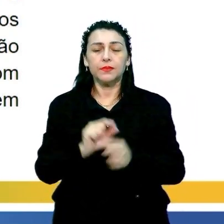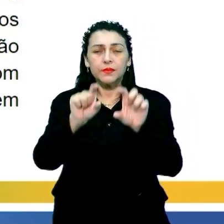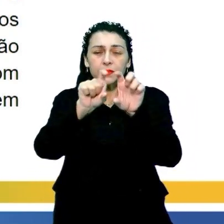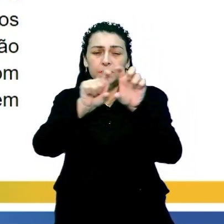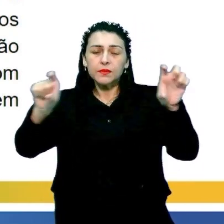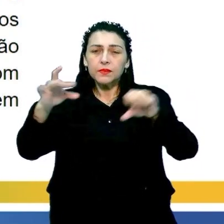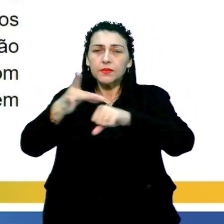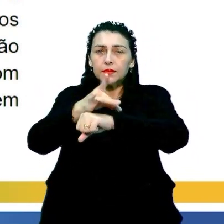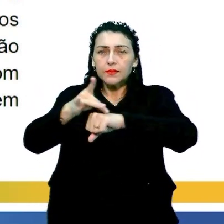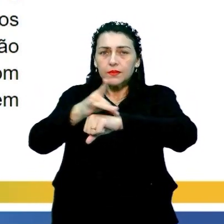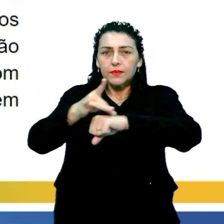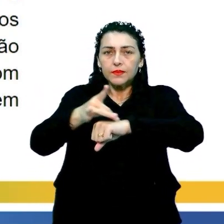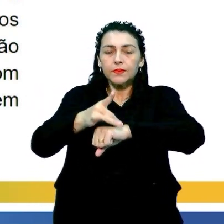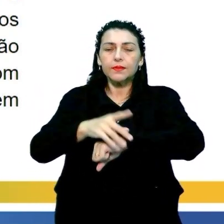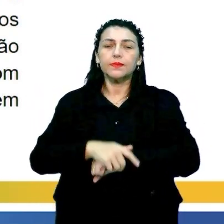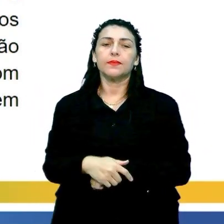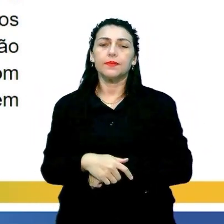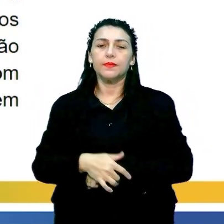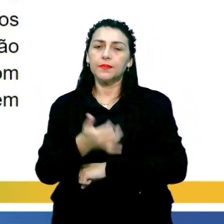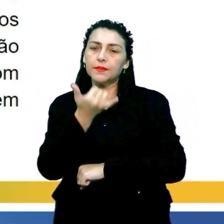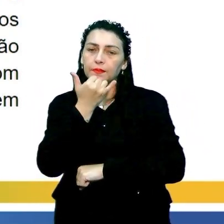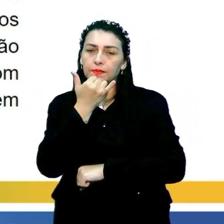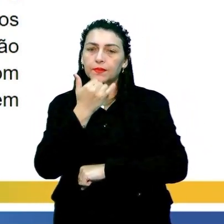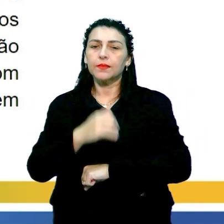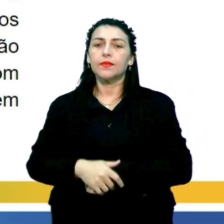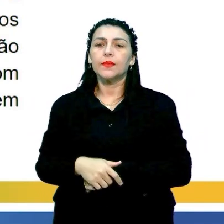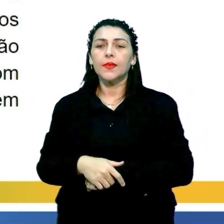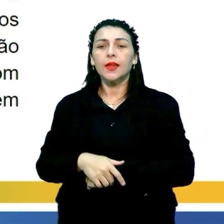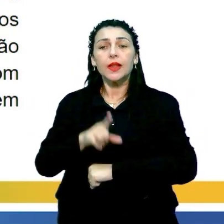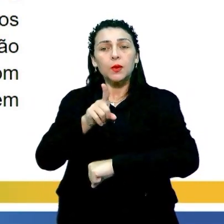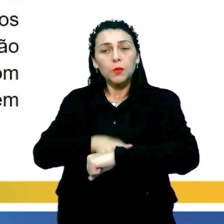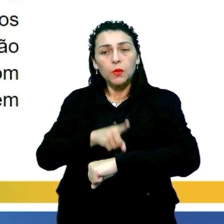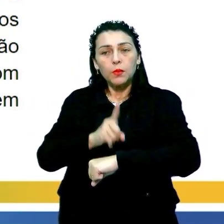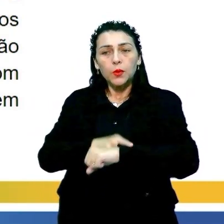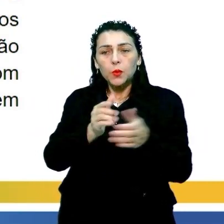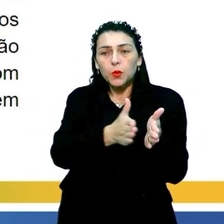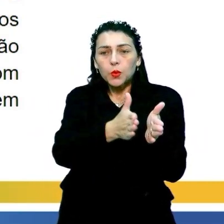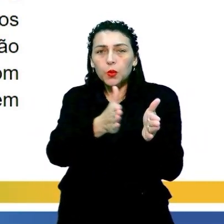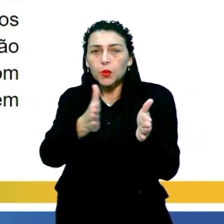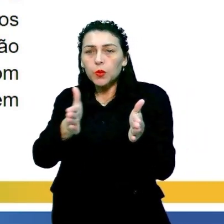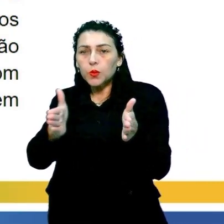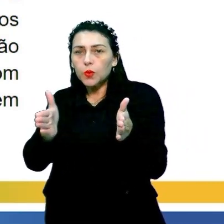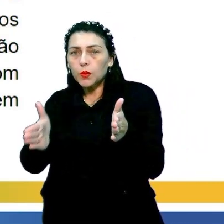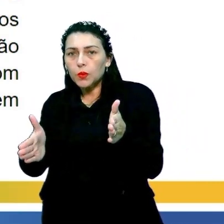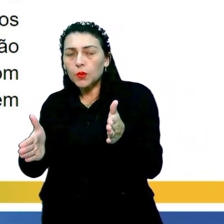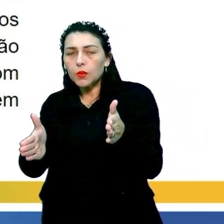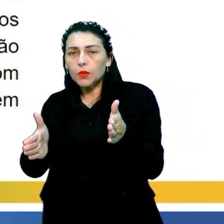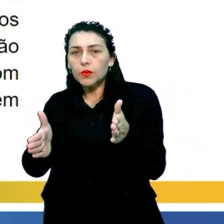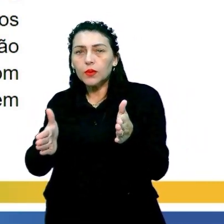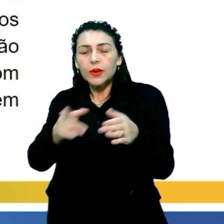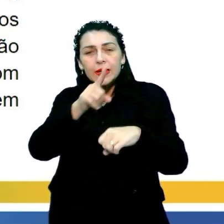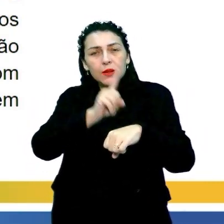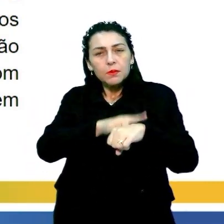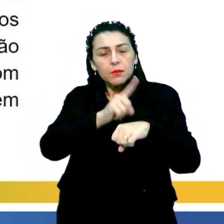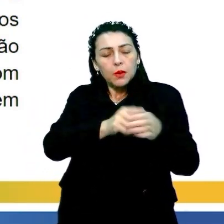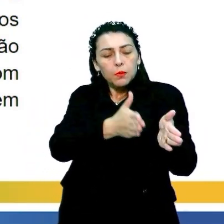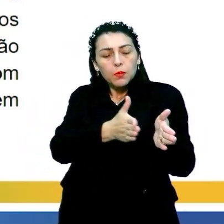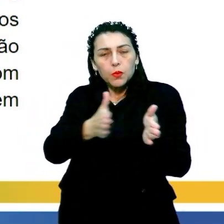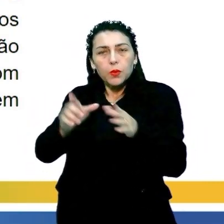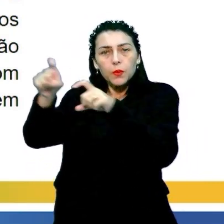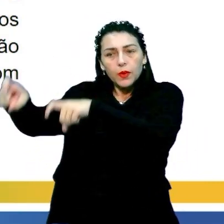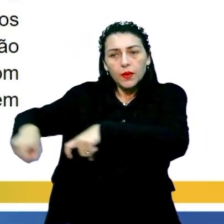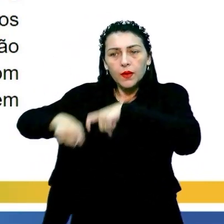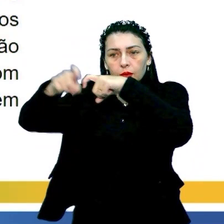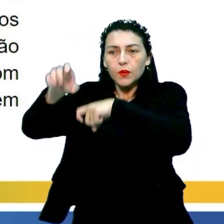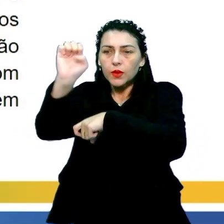grifada aí, que está em negrito, perdão. Nesse momento, aliás, nesse mesmo período,